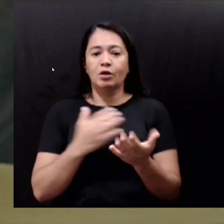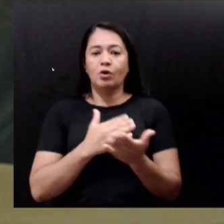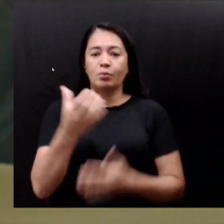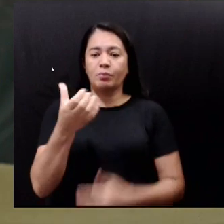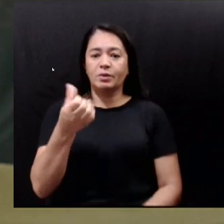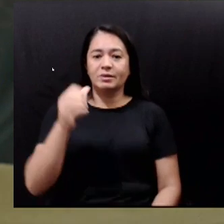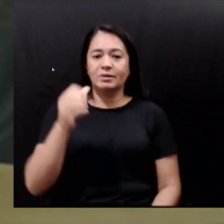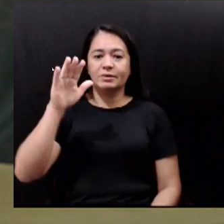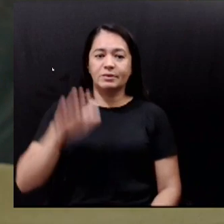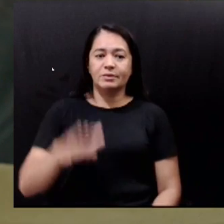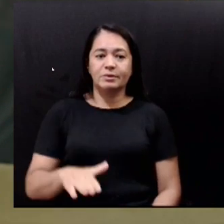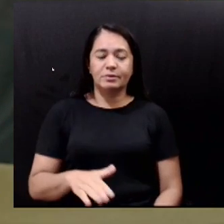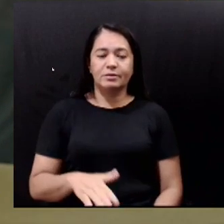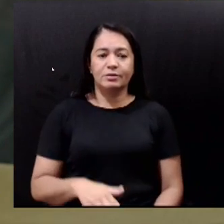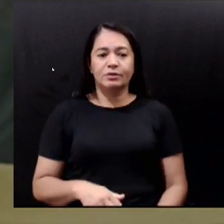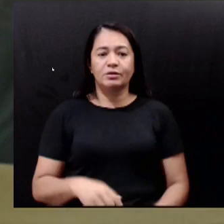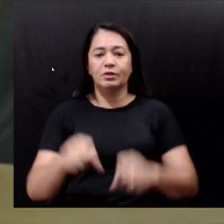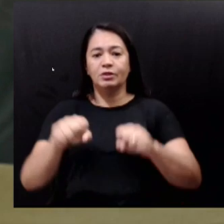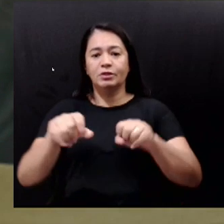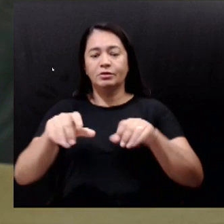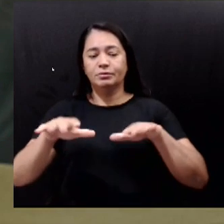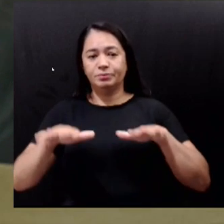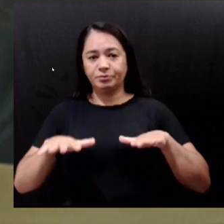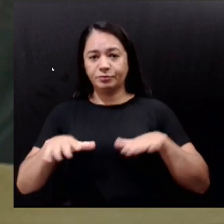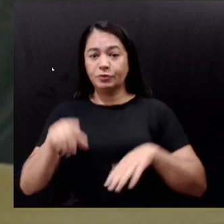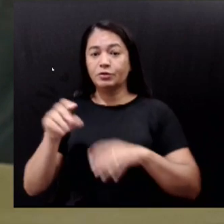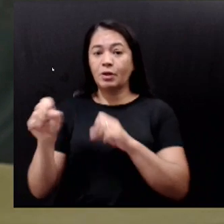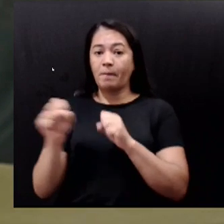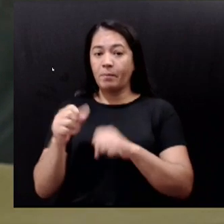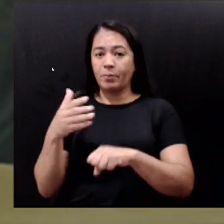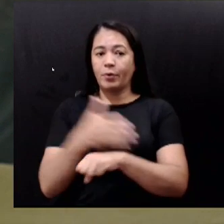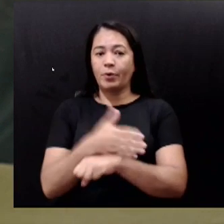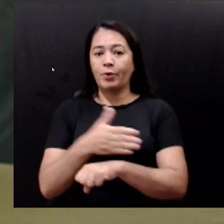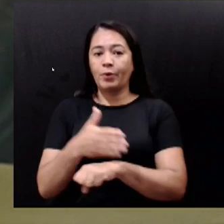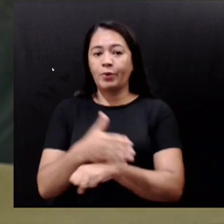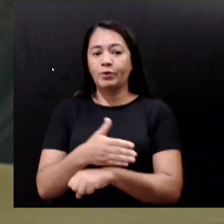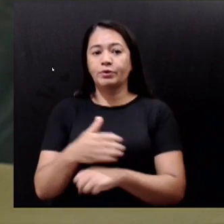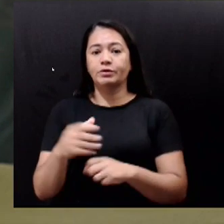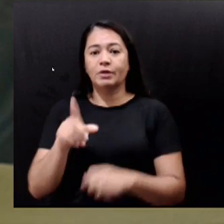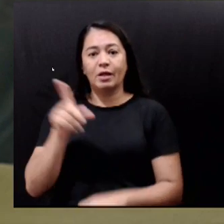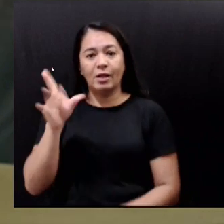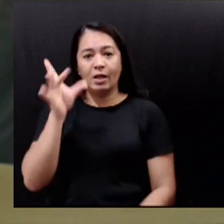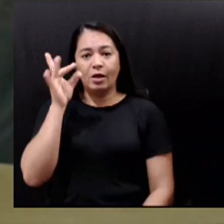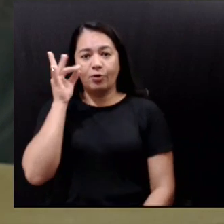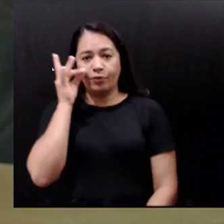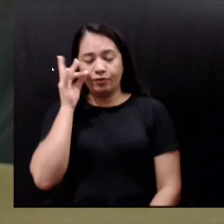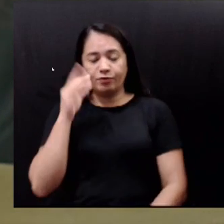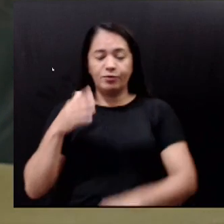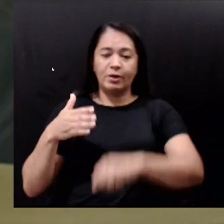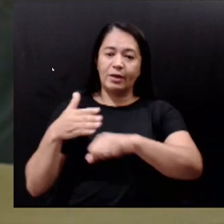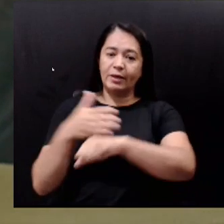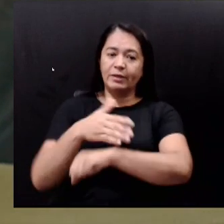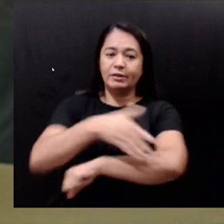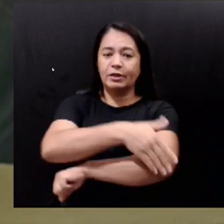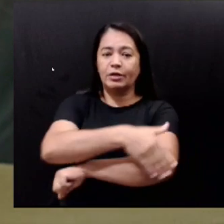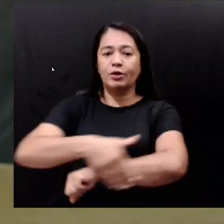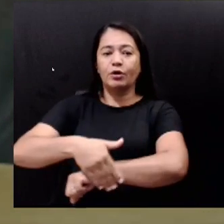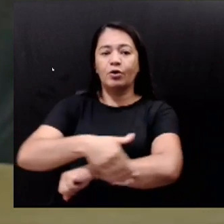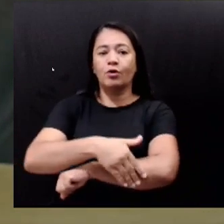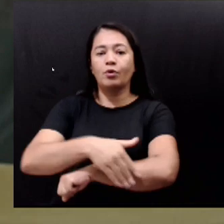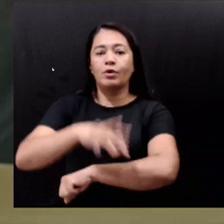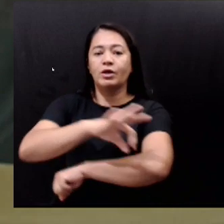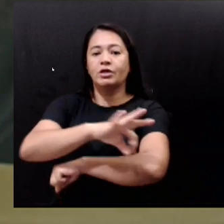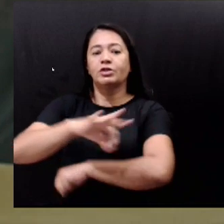do Legislativo. Você pode participar com a gente lá no plenário, tá? A entrada pela Avenida Engenheiro Roberto Mandes, 66, no bairro